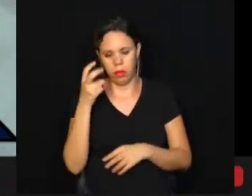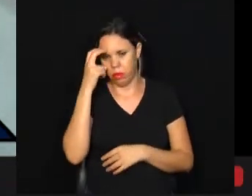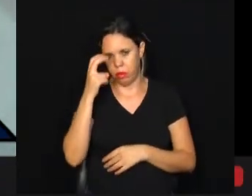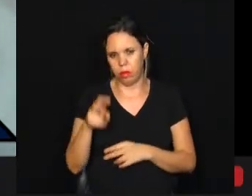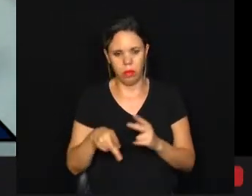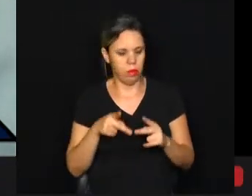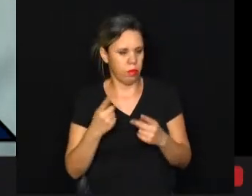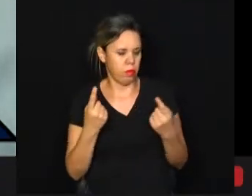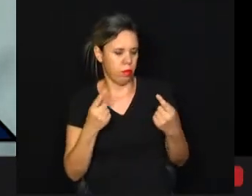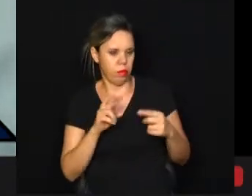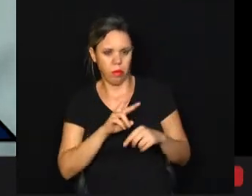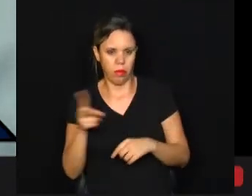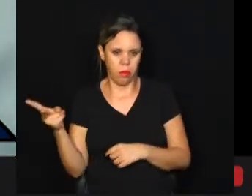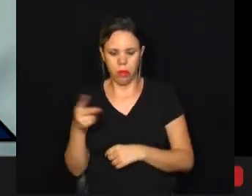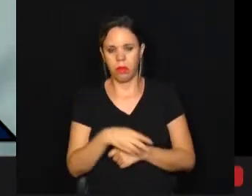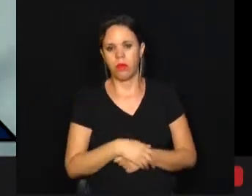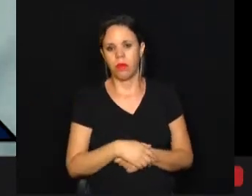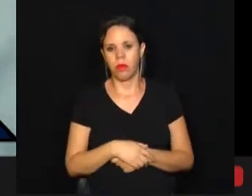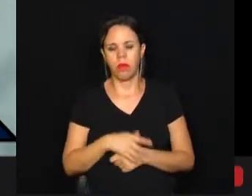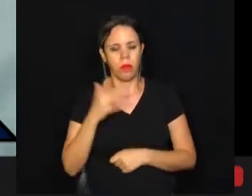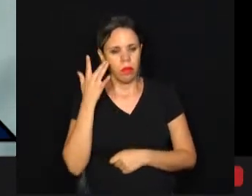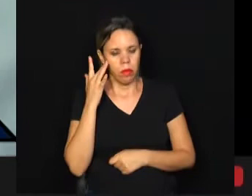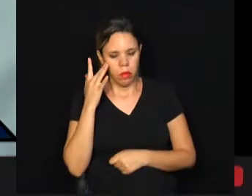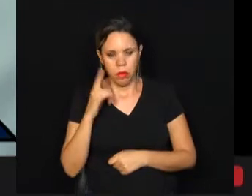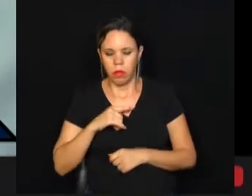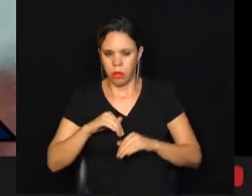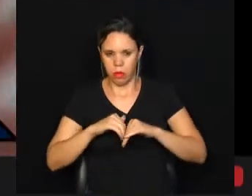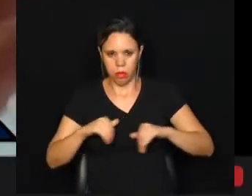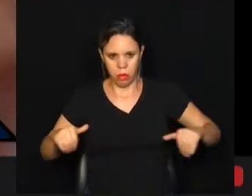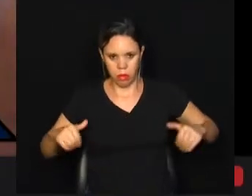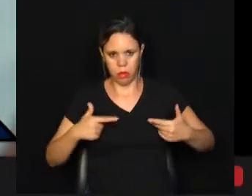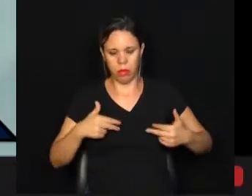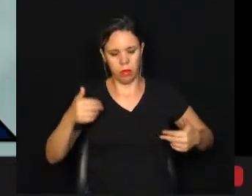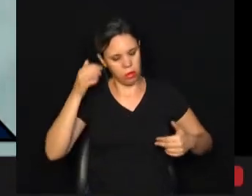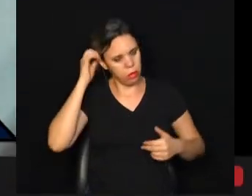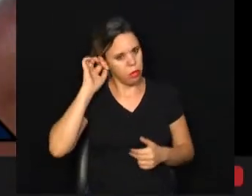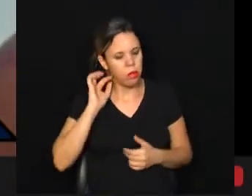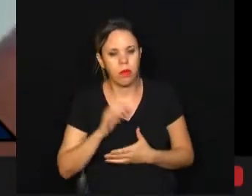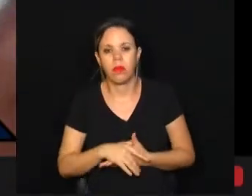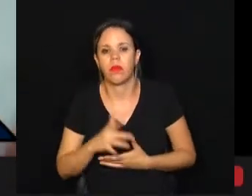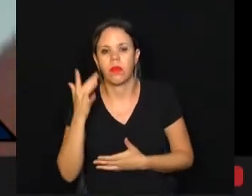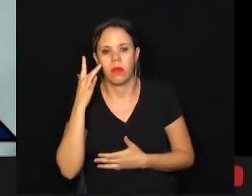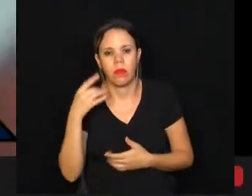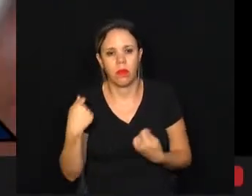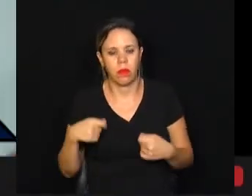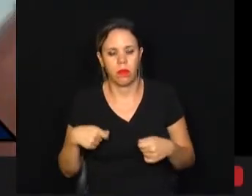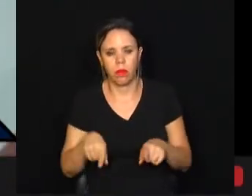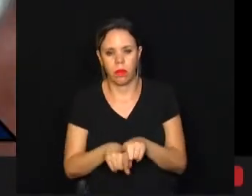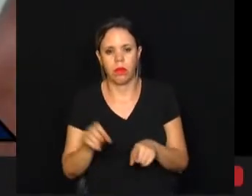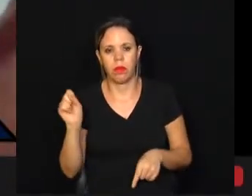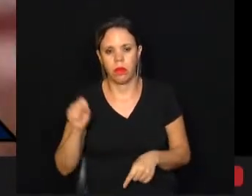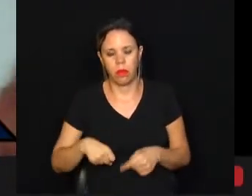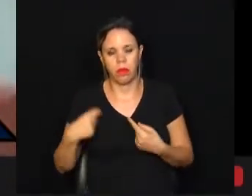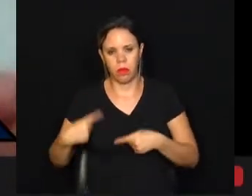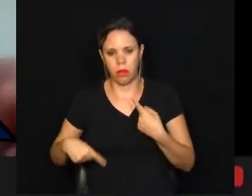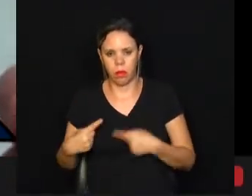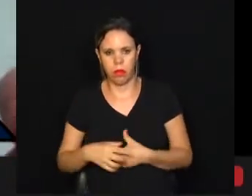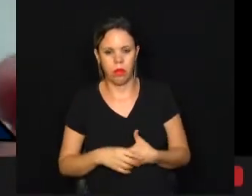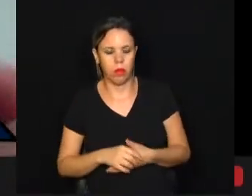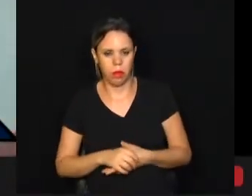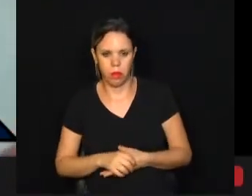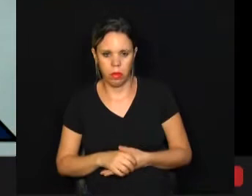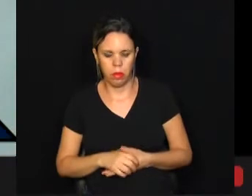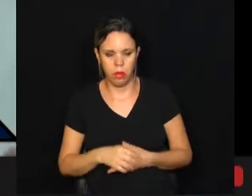pelo contrário. Eu acho que a gente tem que separar as coisas. Eu acho que nós precisamos, sim, discutir